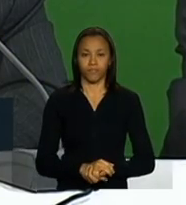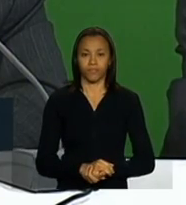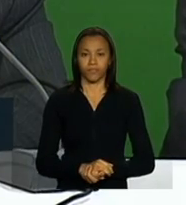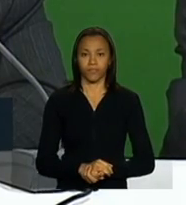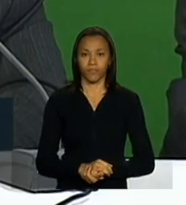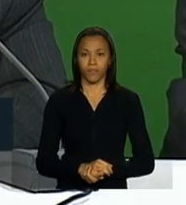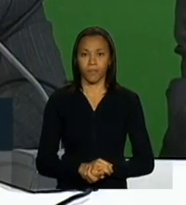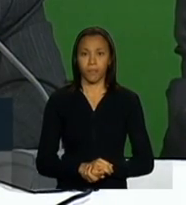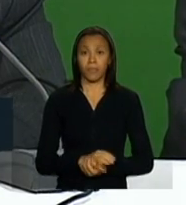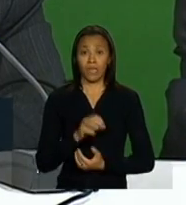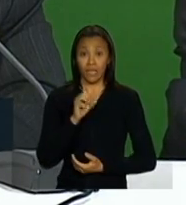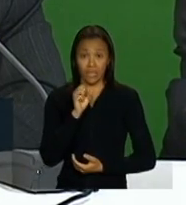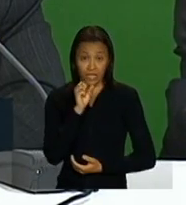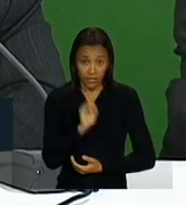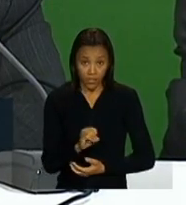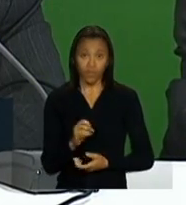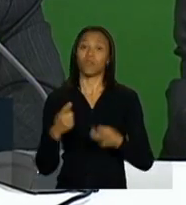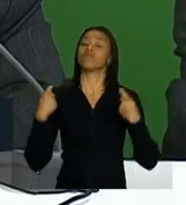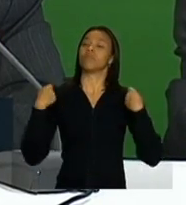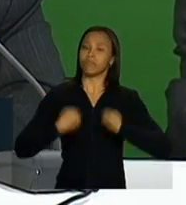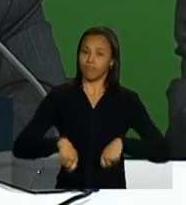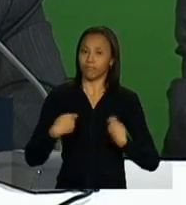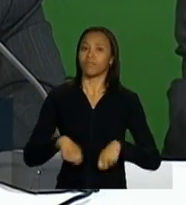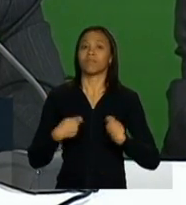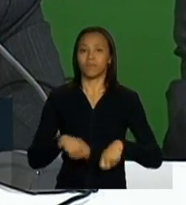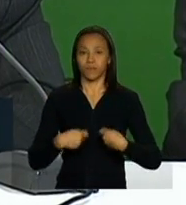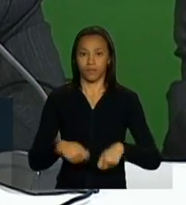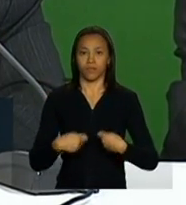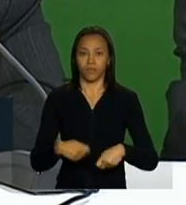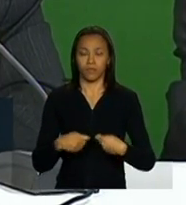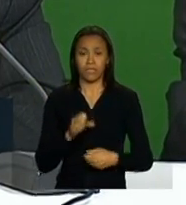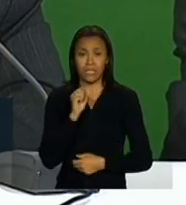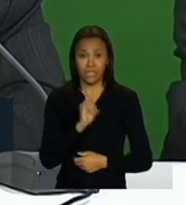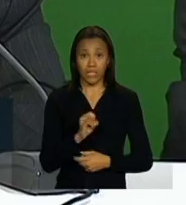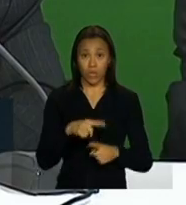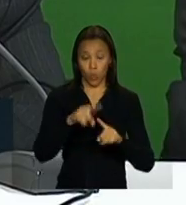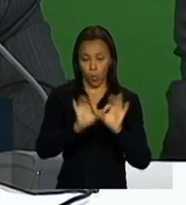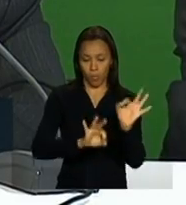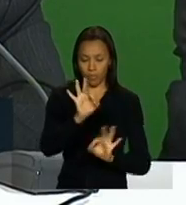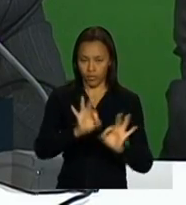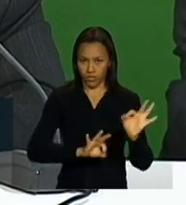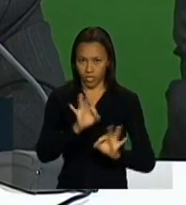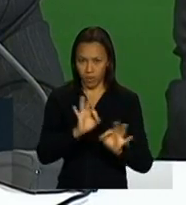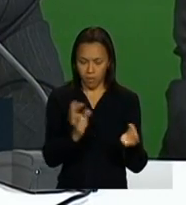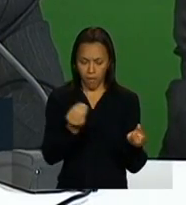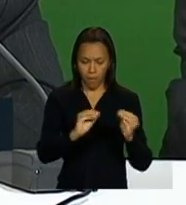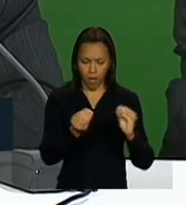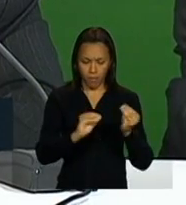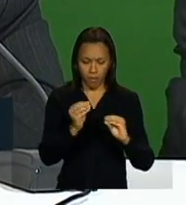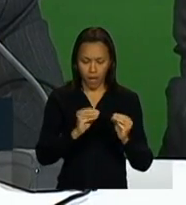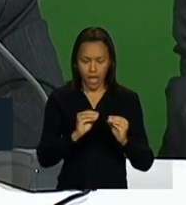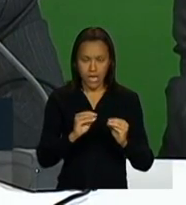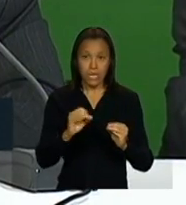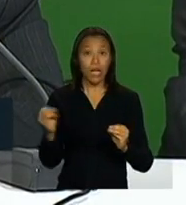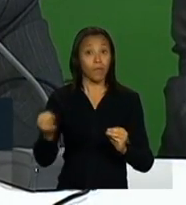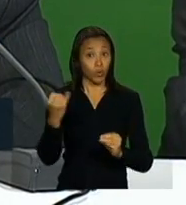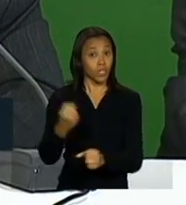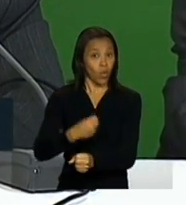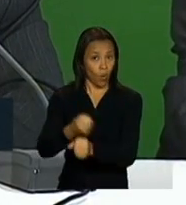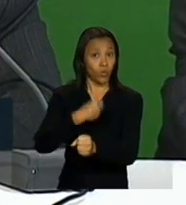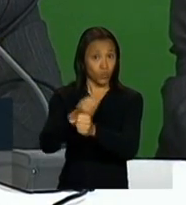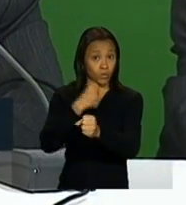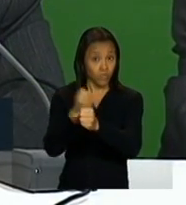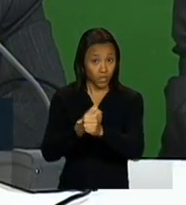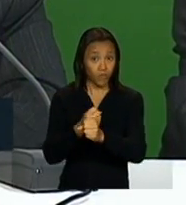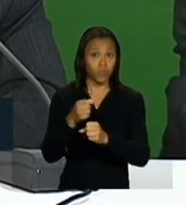Sim, se for necessário, se o planejamento detectar que é importante a construção de um porto em certa